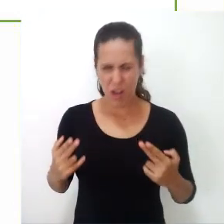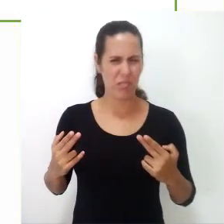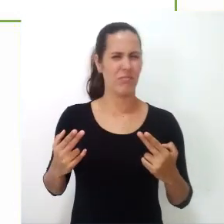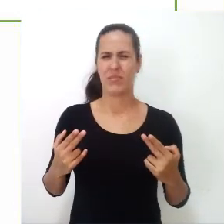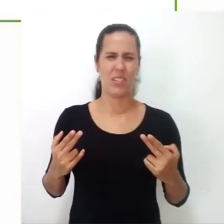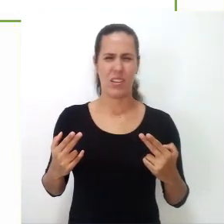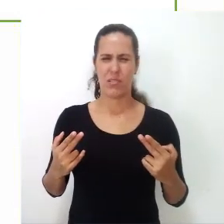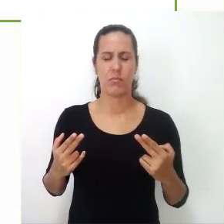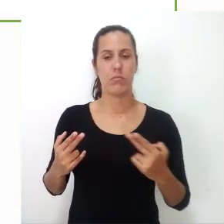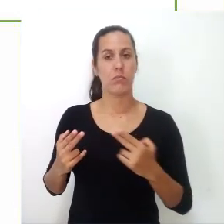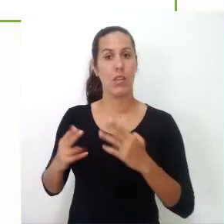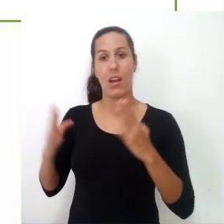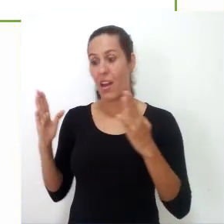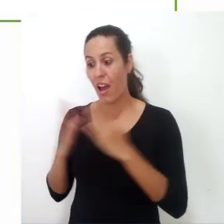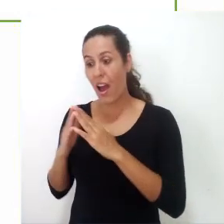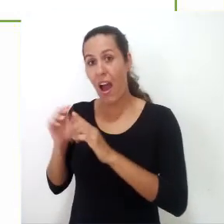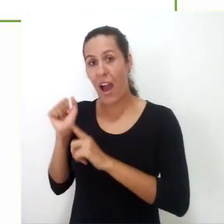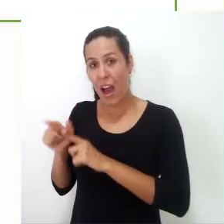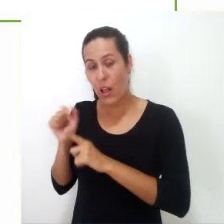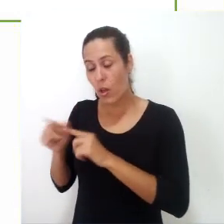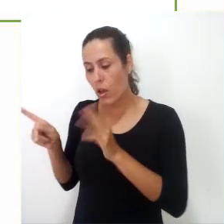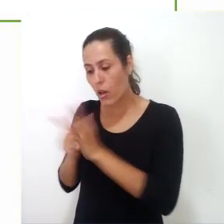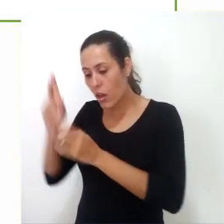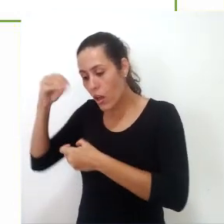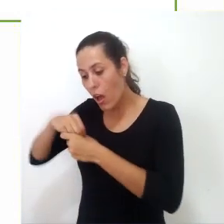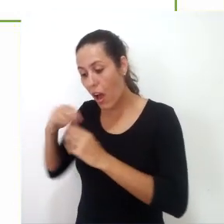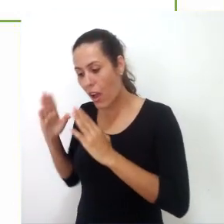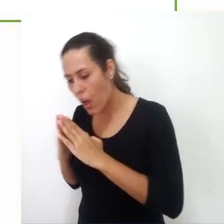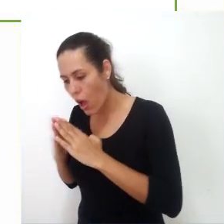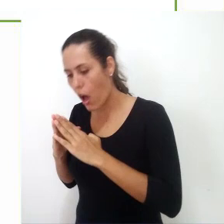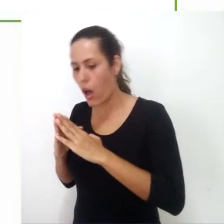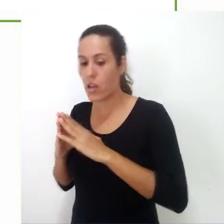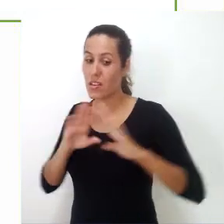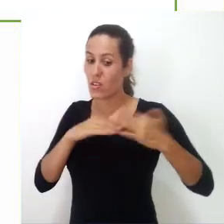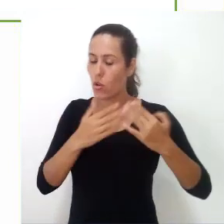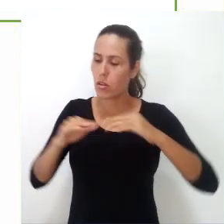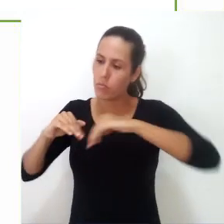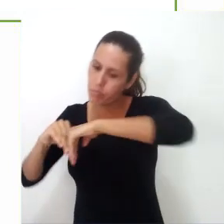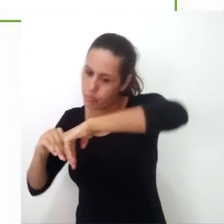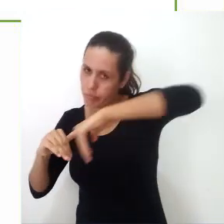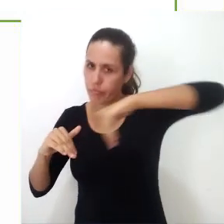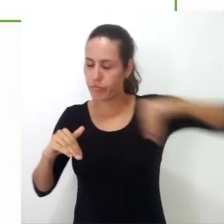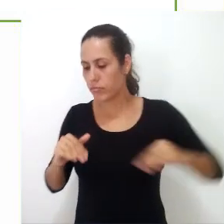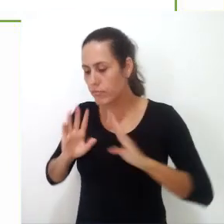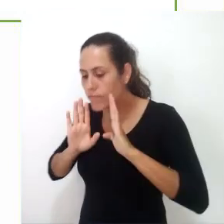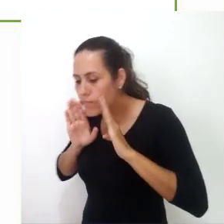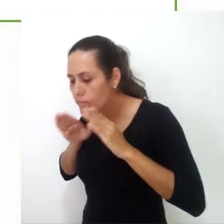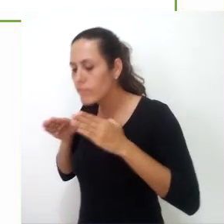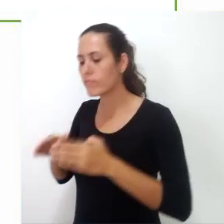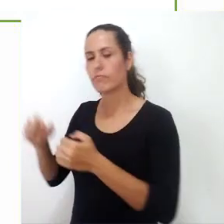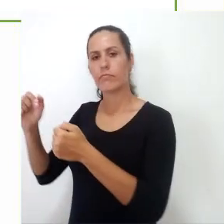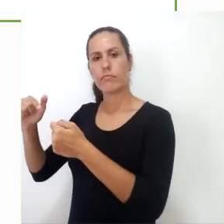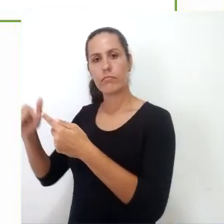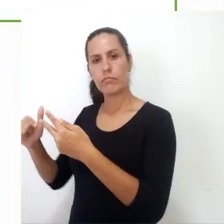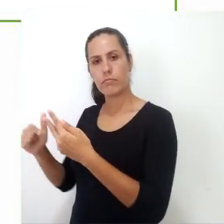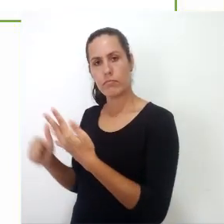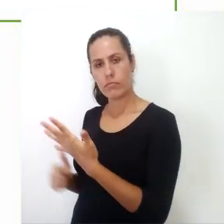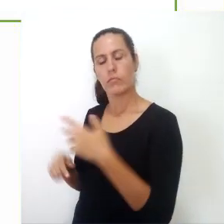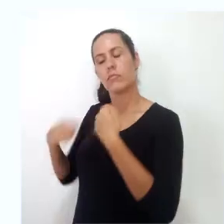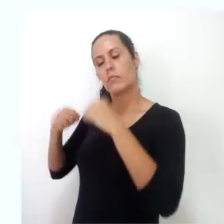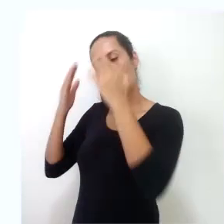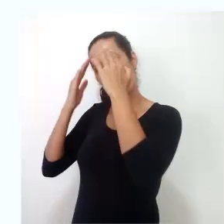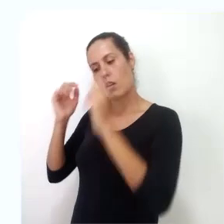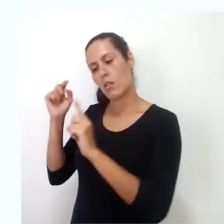um aluguel, você tem que falar sobre as questões do aluguel. Ou seja, você não pode fugir do assunto, tem que ser